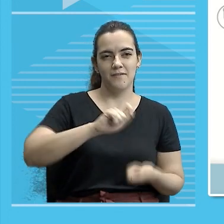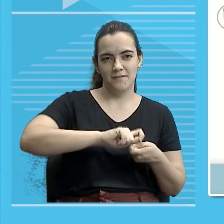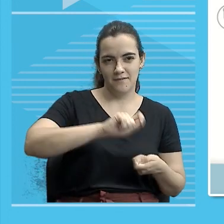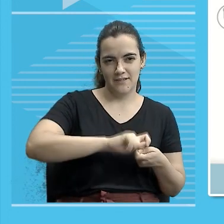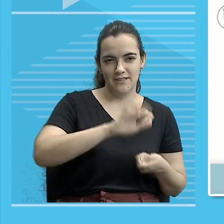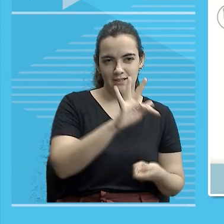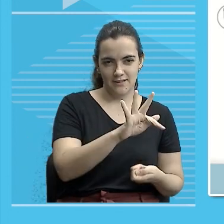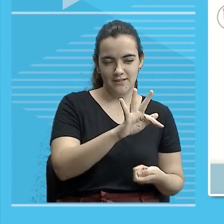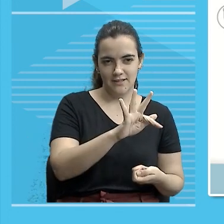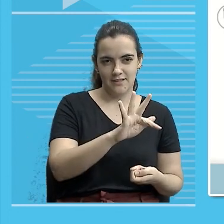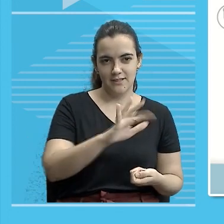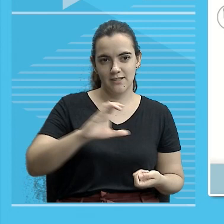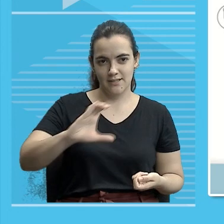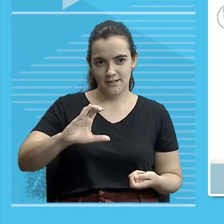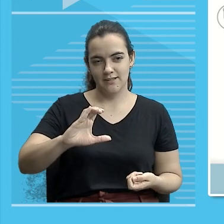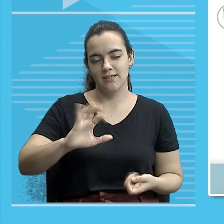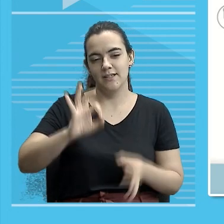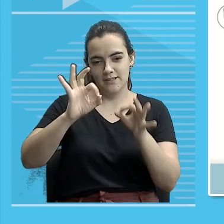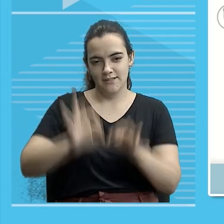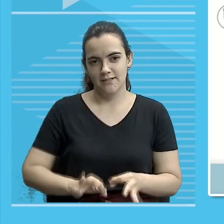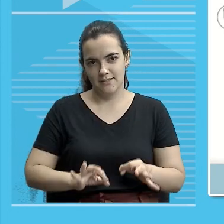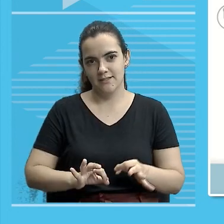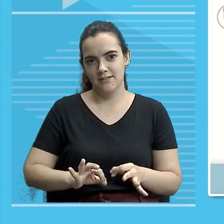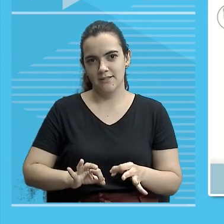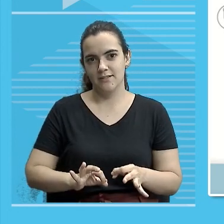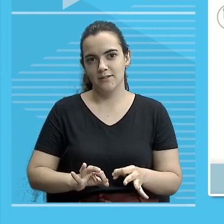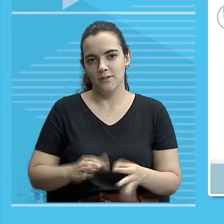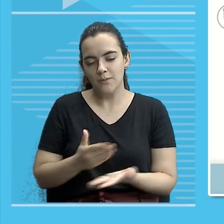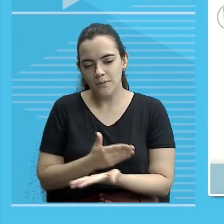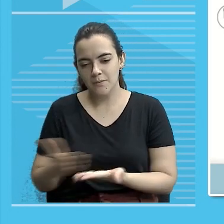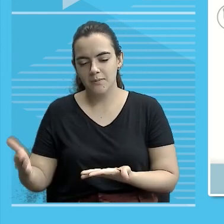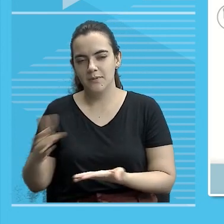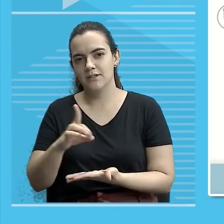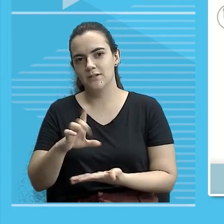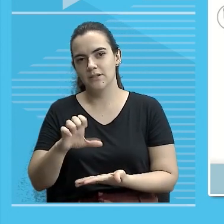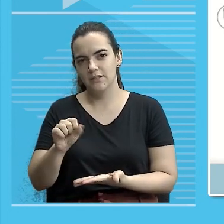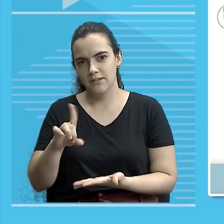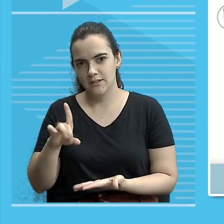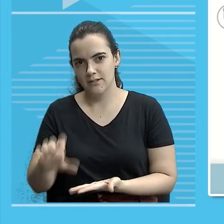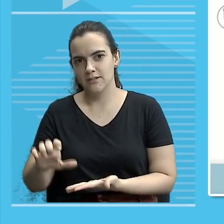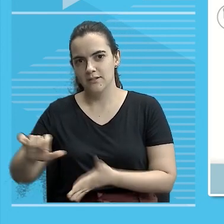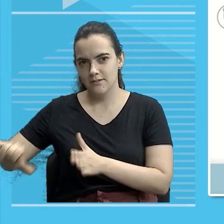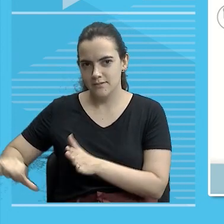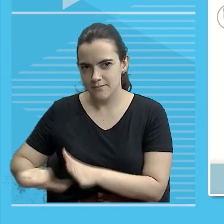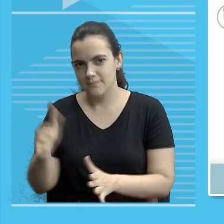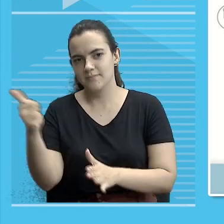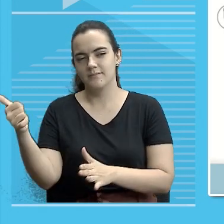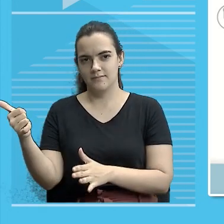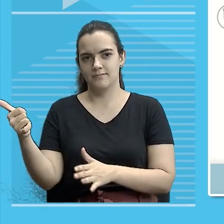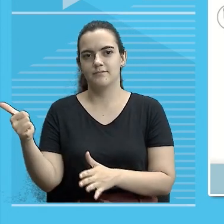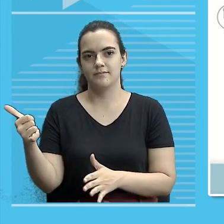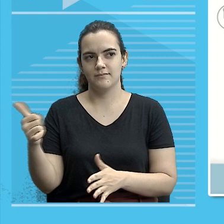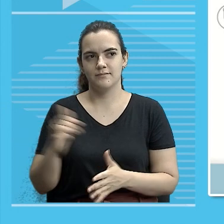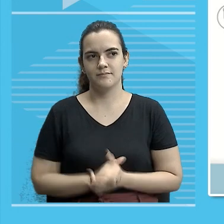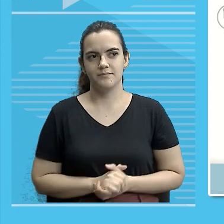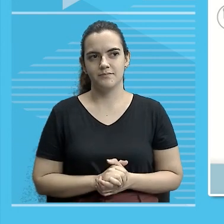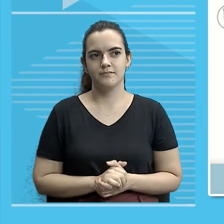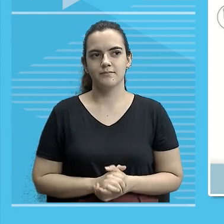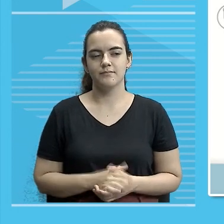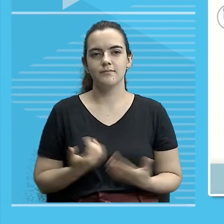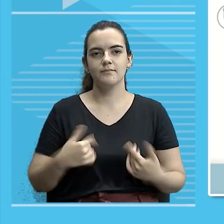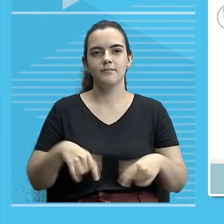desde a primeira vez desde a primeira vez fazer certo e aprender com os erros dos outros